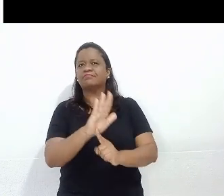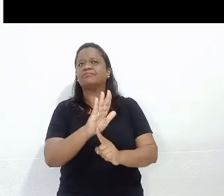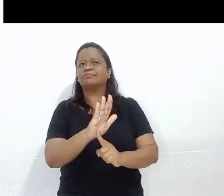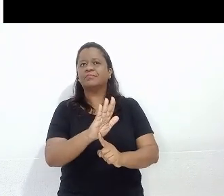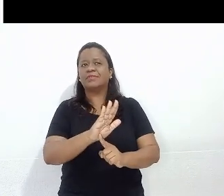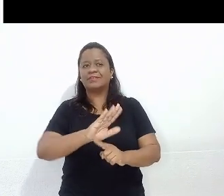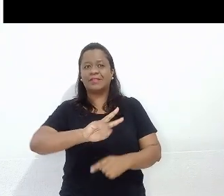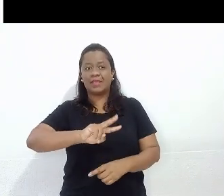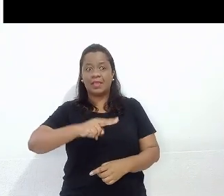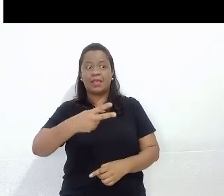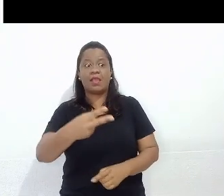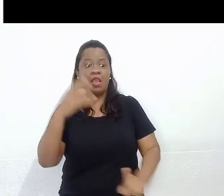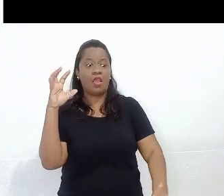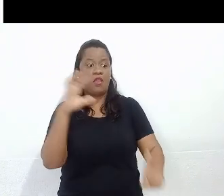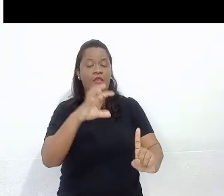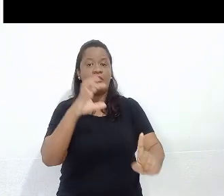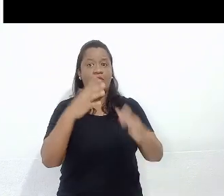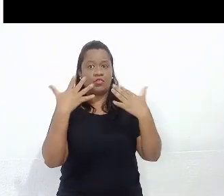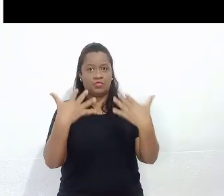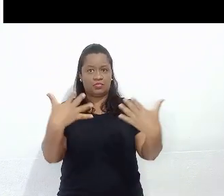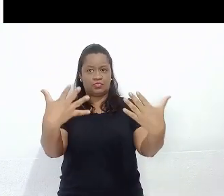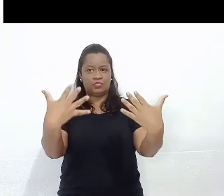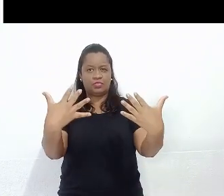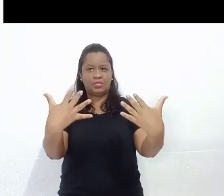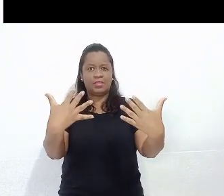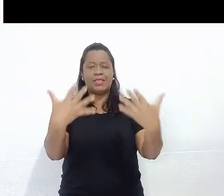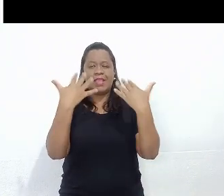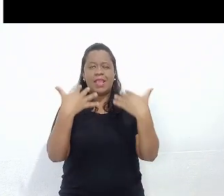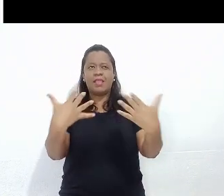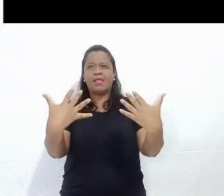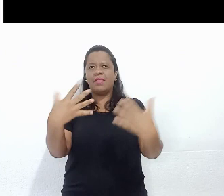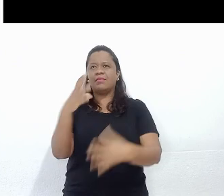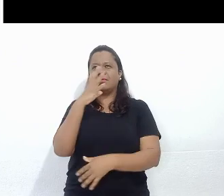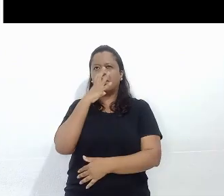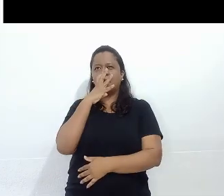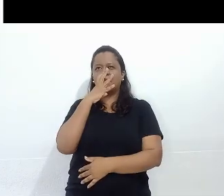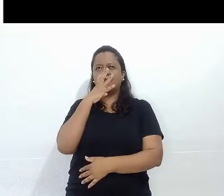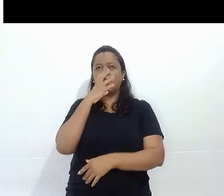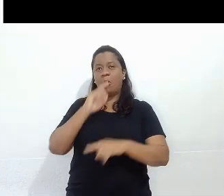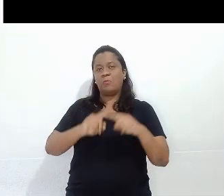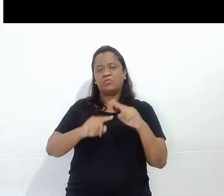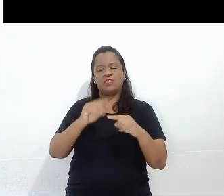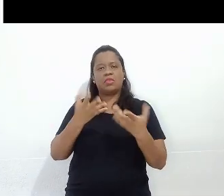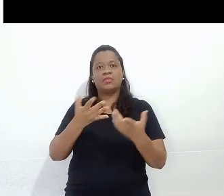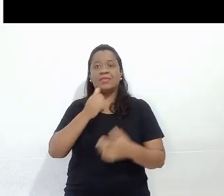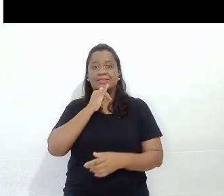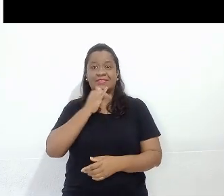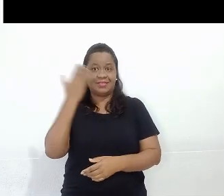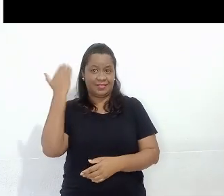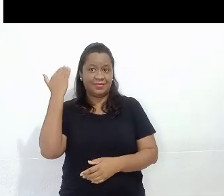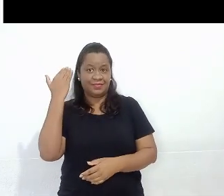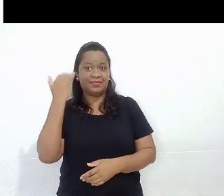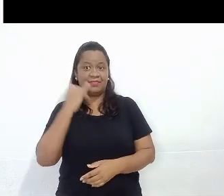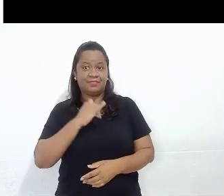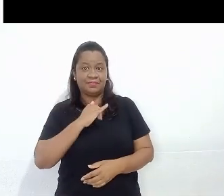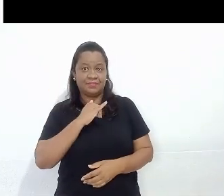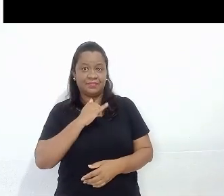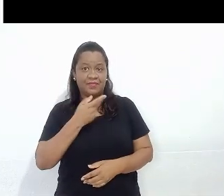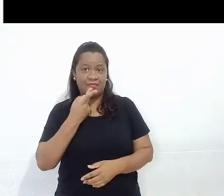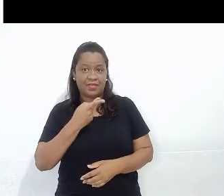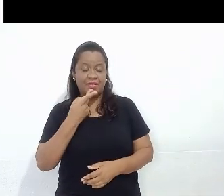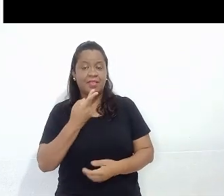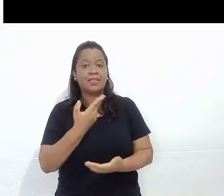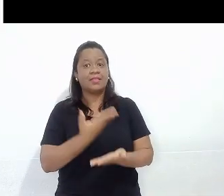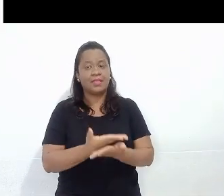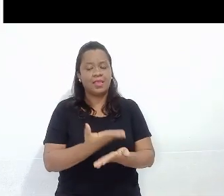para o espectador. Então, o espectador, ao ver aquele objeto que você colocou, como aquele exemplo que a gente vem dando nas aulas,